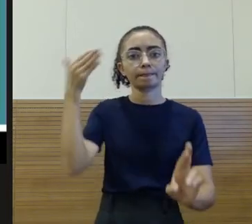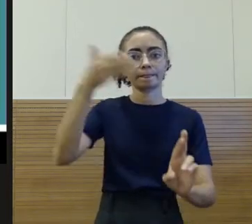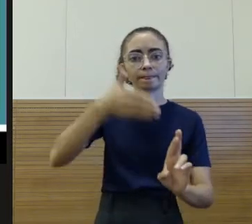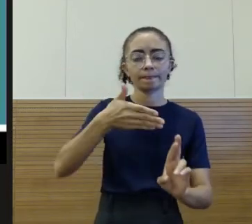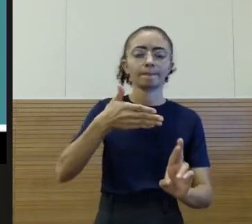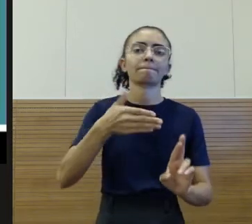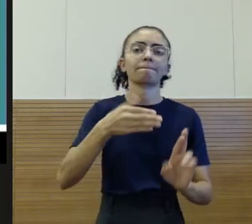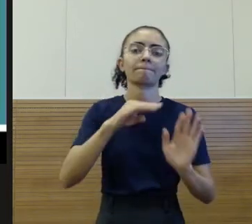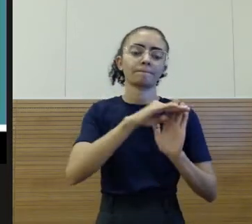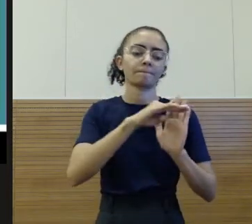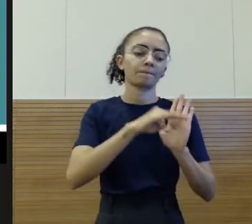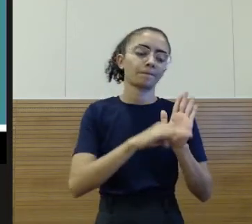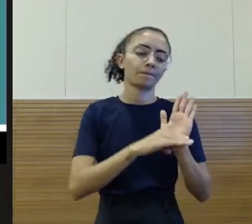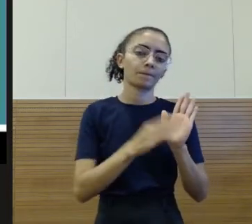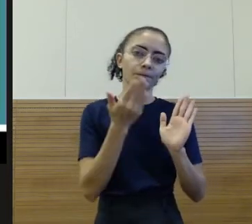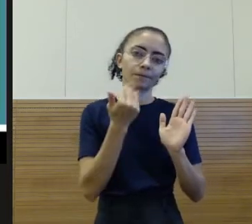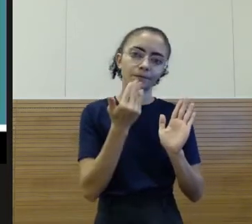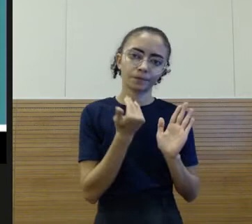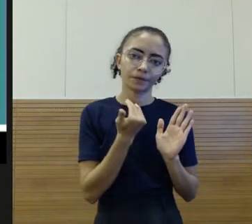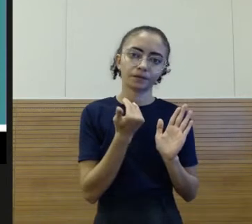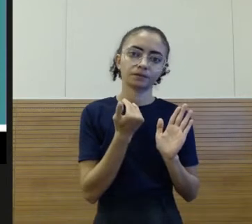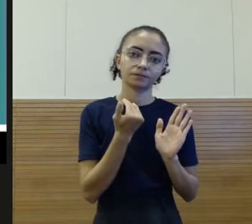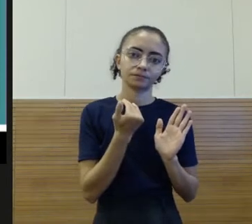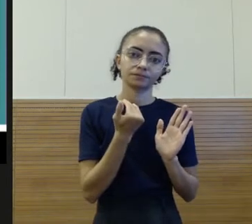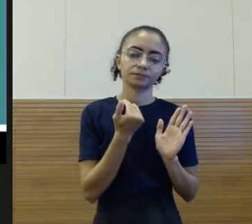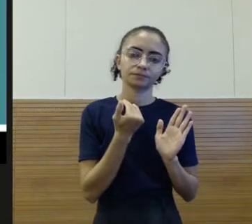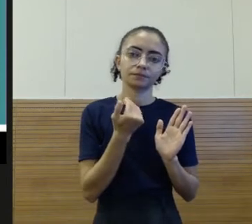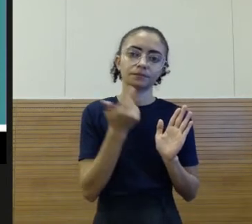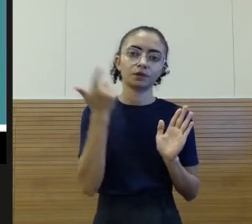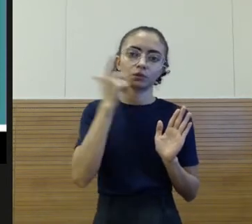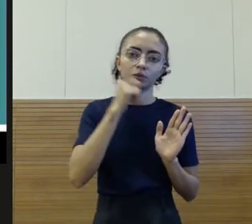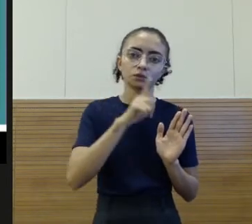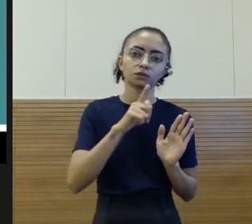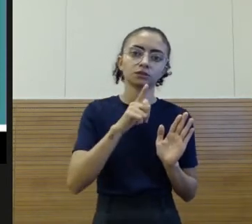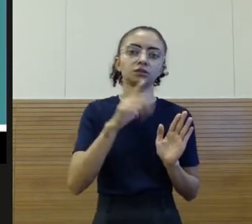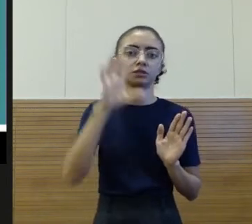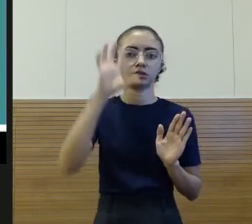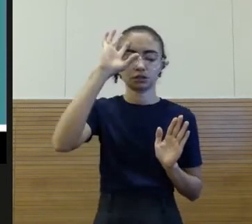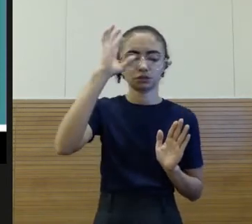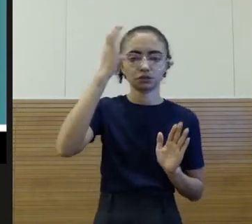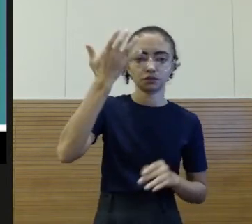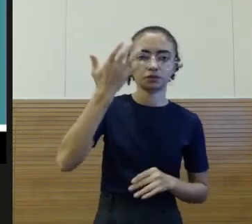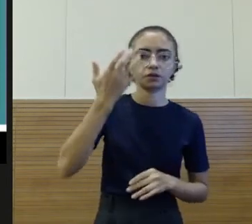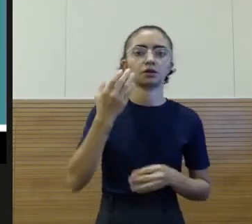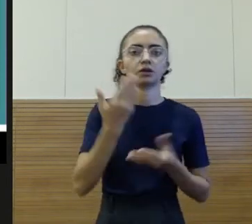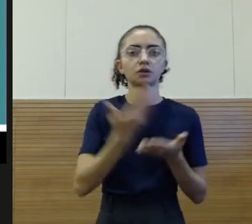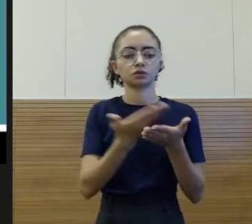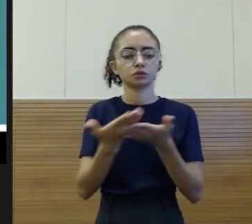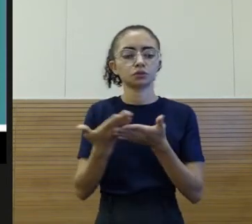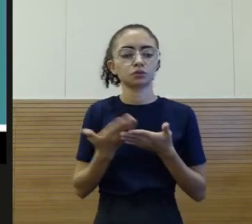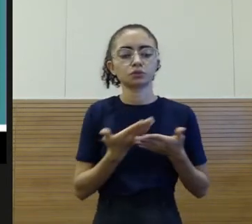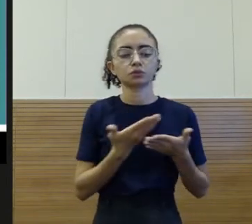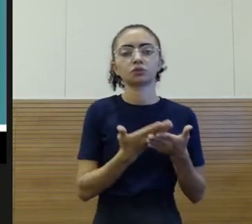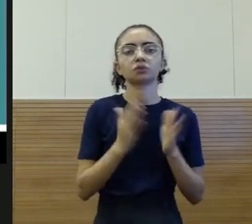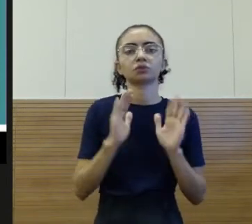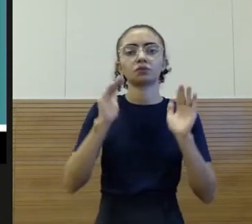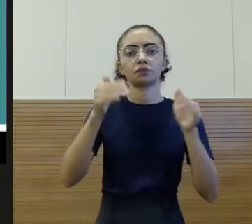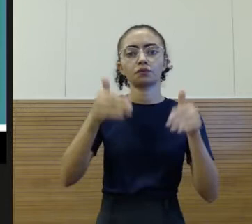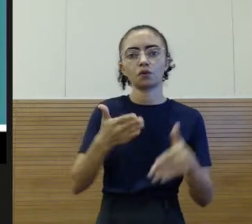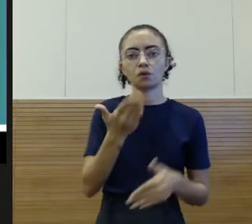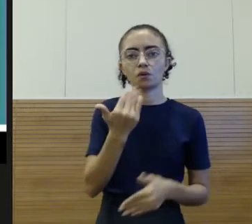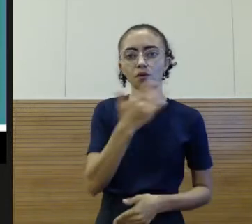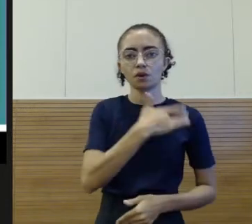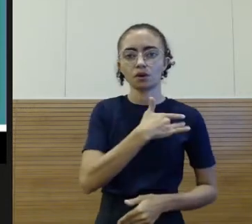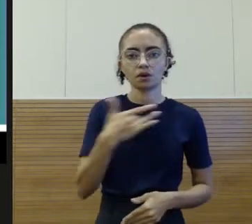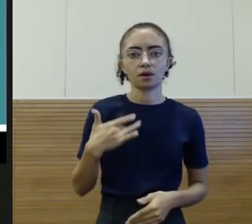guias alimentares para poder fazer diferentes conclusões, estudos em matéria de nutrição saudável, principalmente também agora com essa